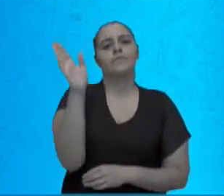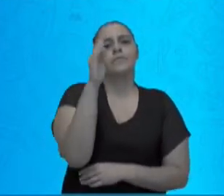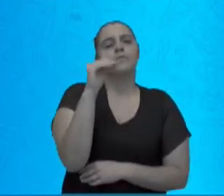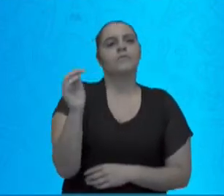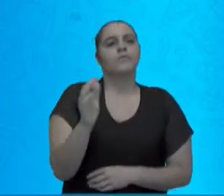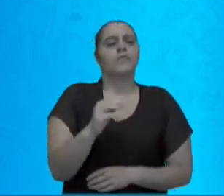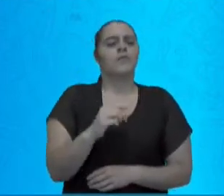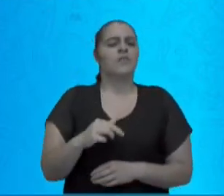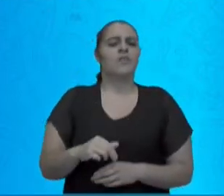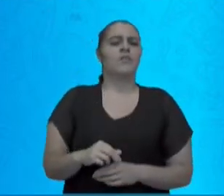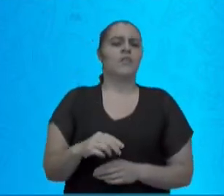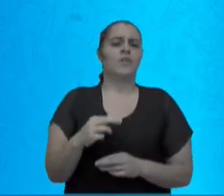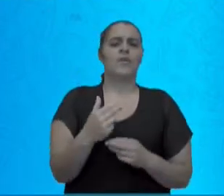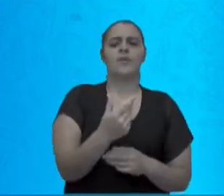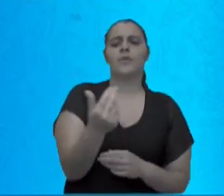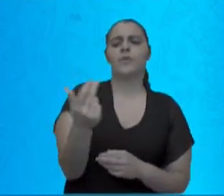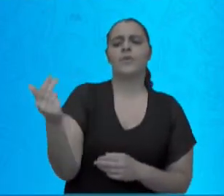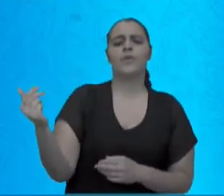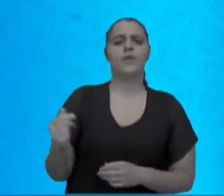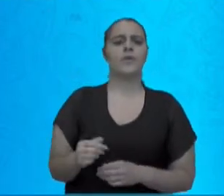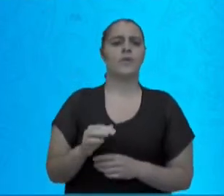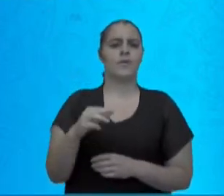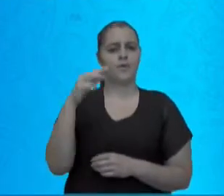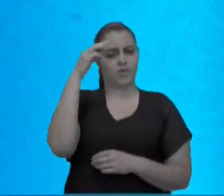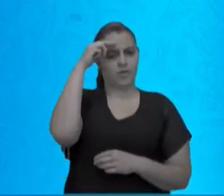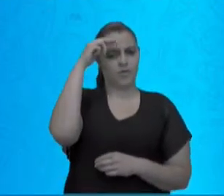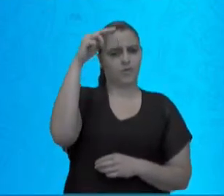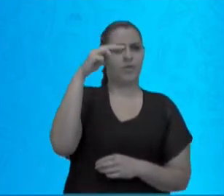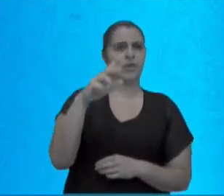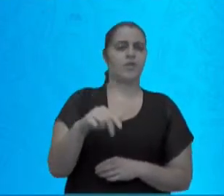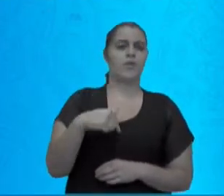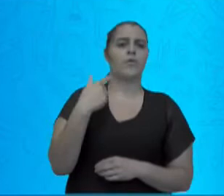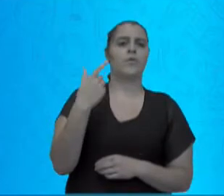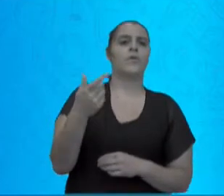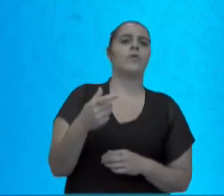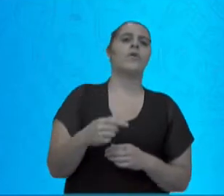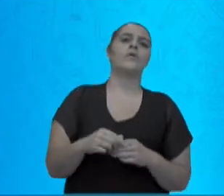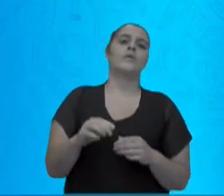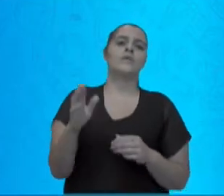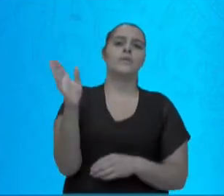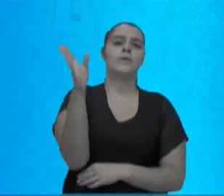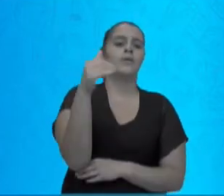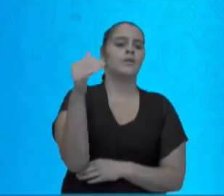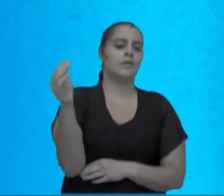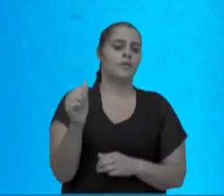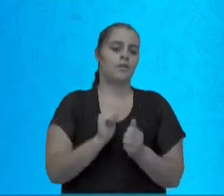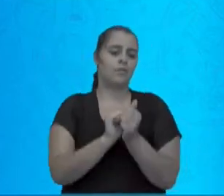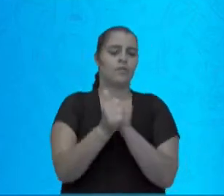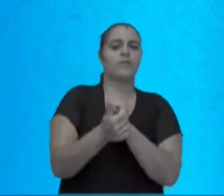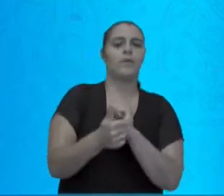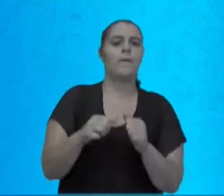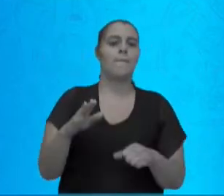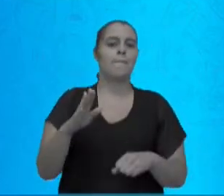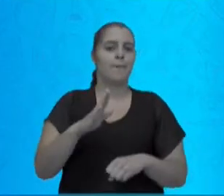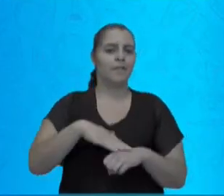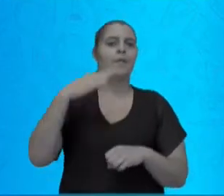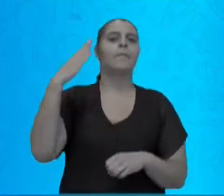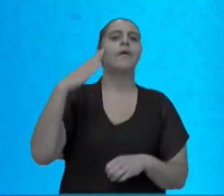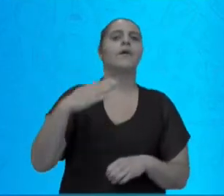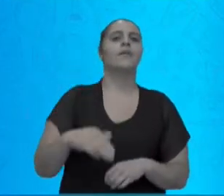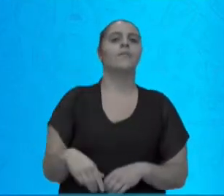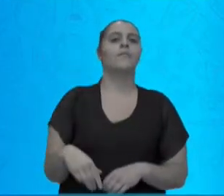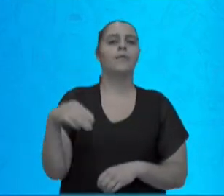Não da mesma forma que você respeita e ama a bandeira do seu time. Muito mais. Porque isso